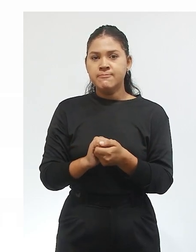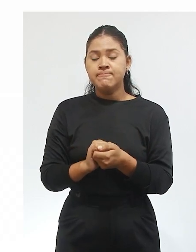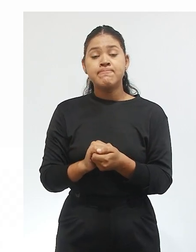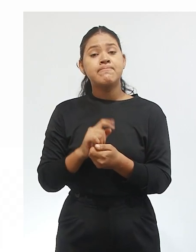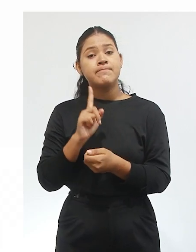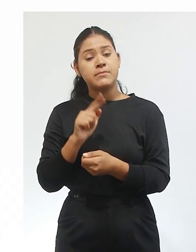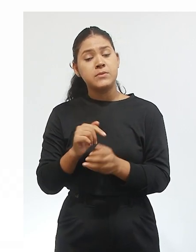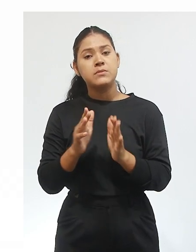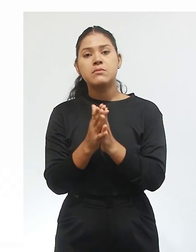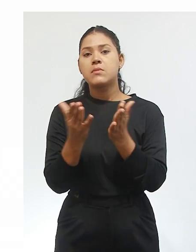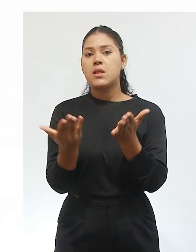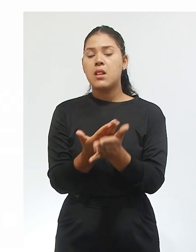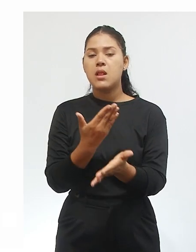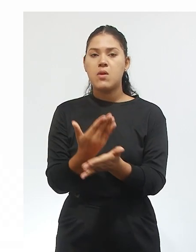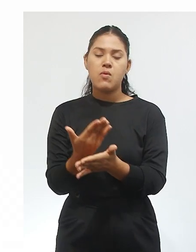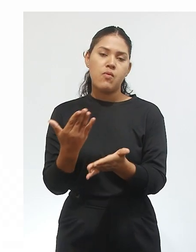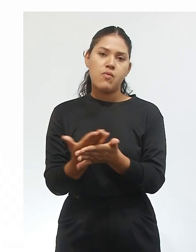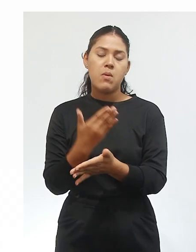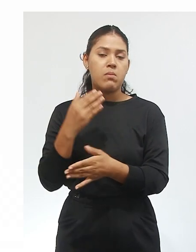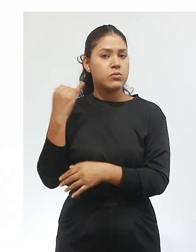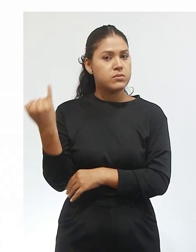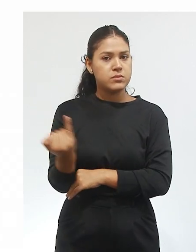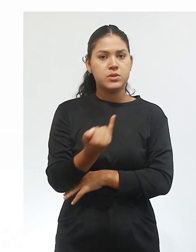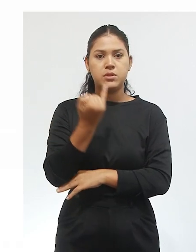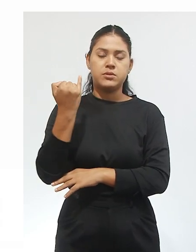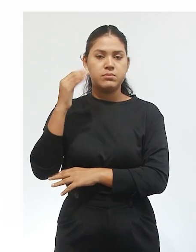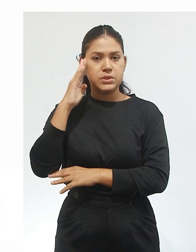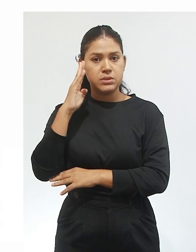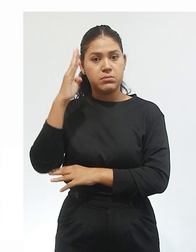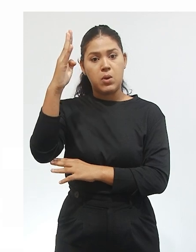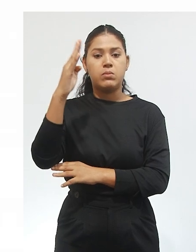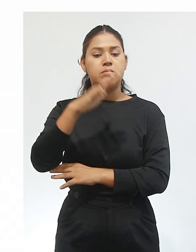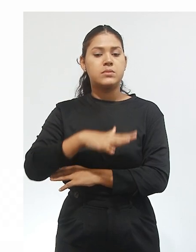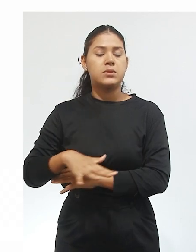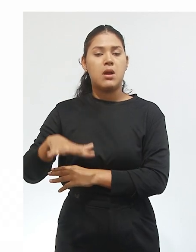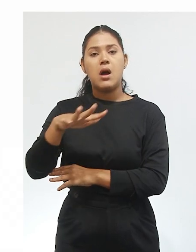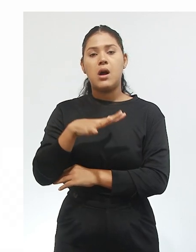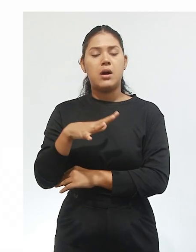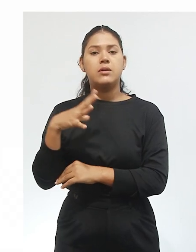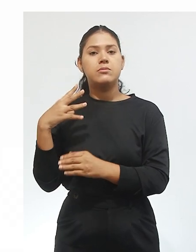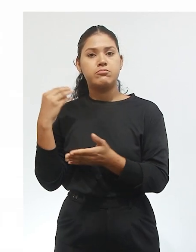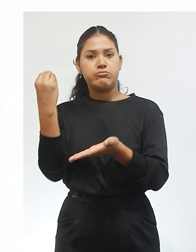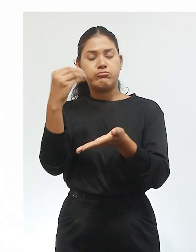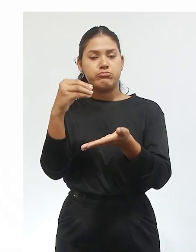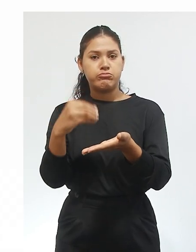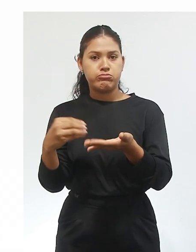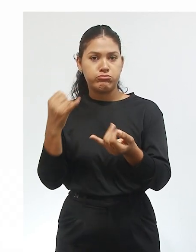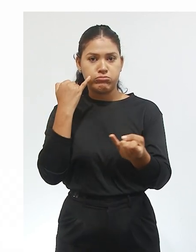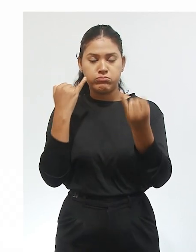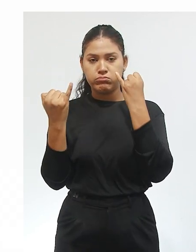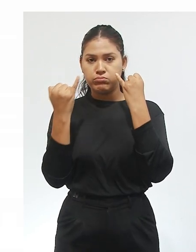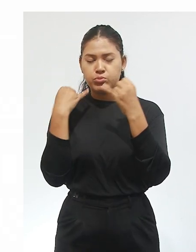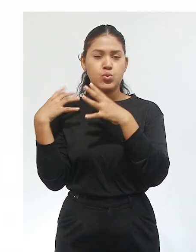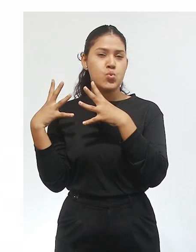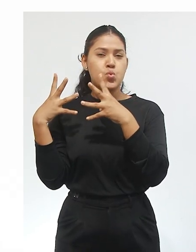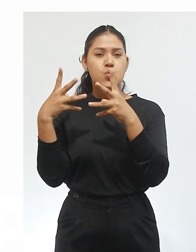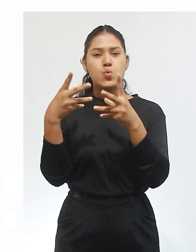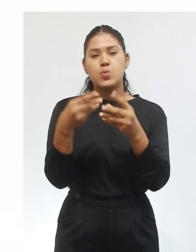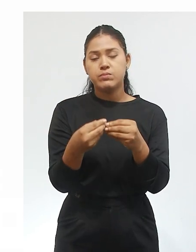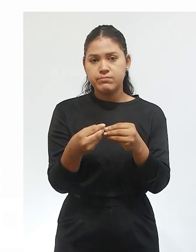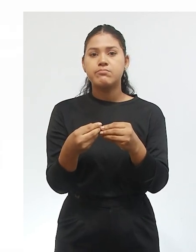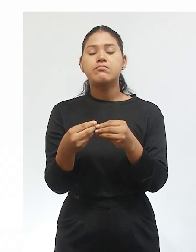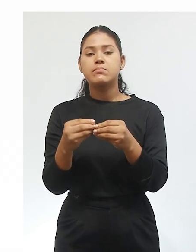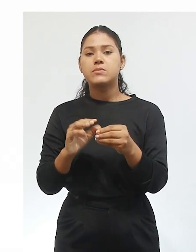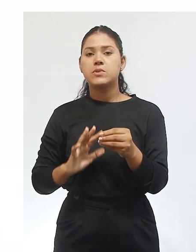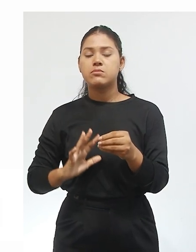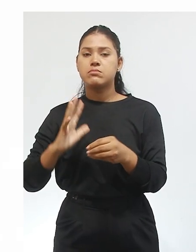Ele é considerado um livro principal, porque, como eu já falei, ele também, né, além de praticamente ser comum a todas as empresas, ele registra